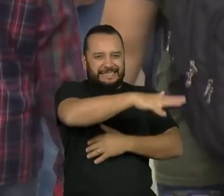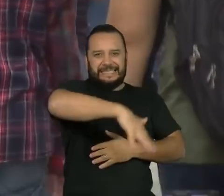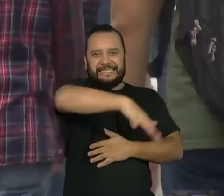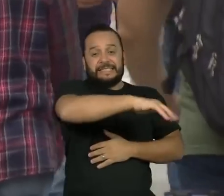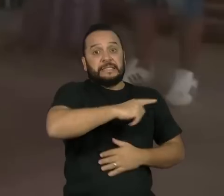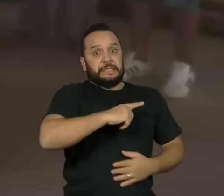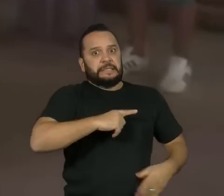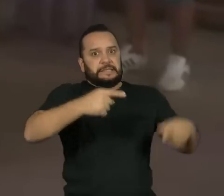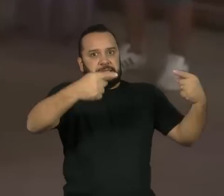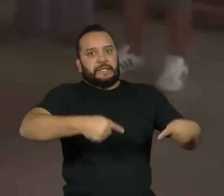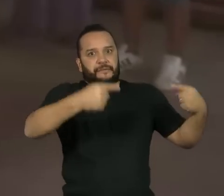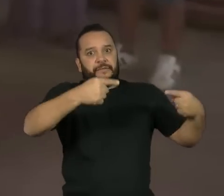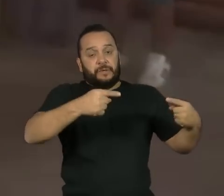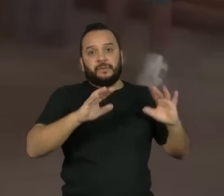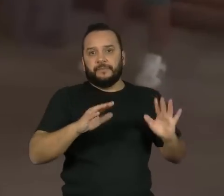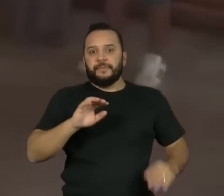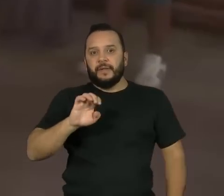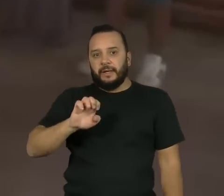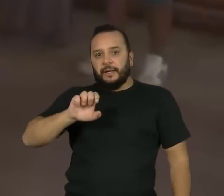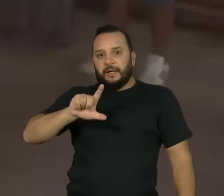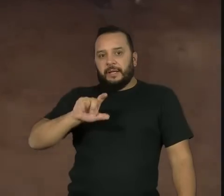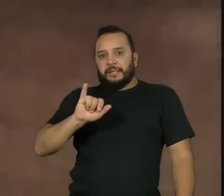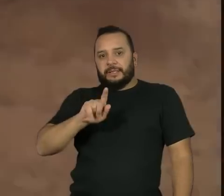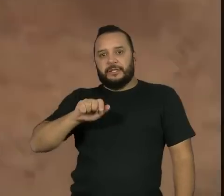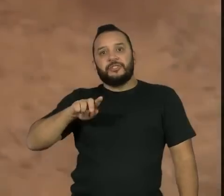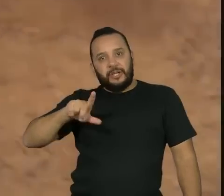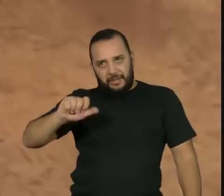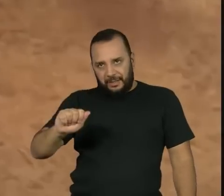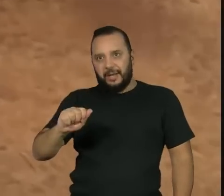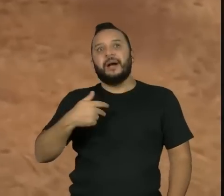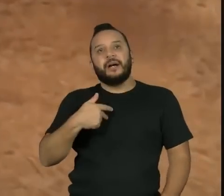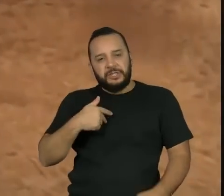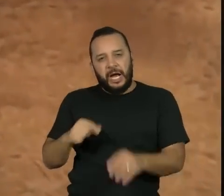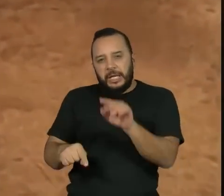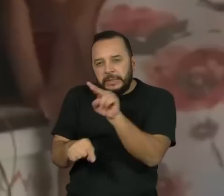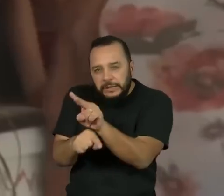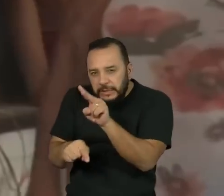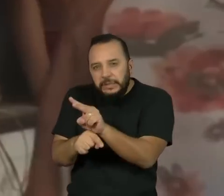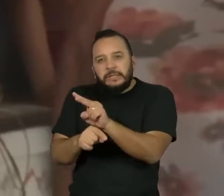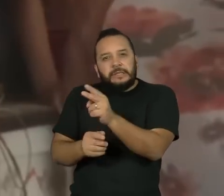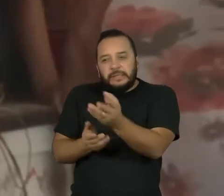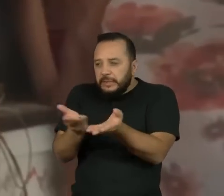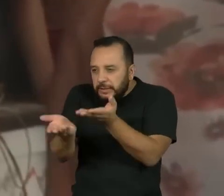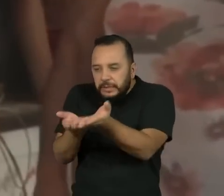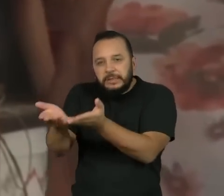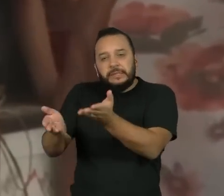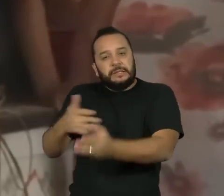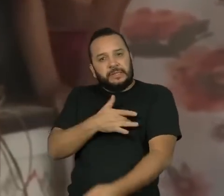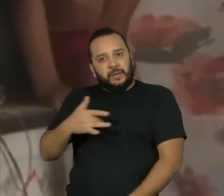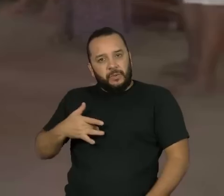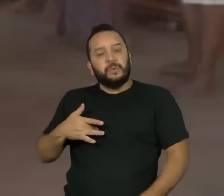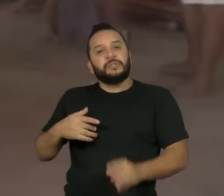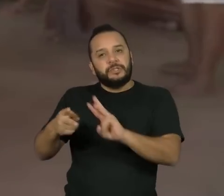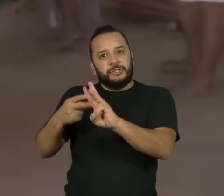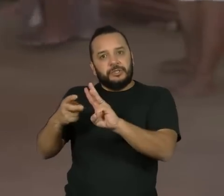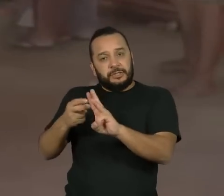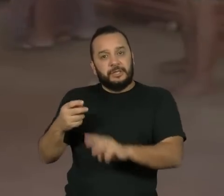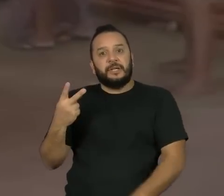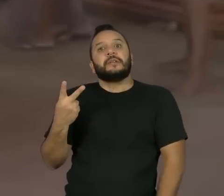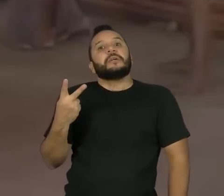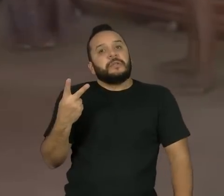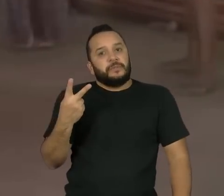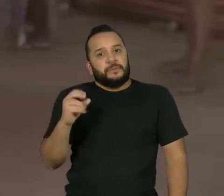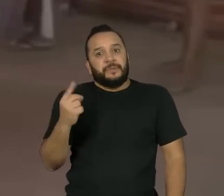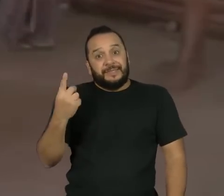sua trajetória, Elisângela teve forte atuação pela saúde indígena. Entre 2017 e 2020, foi uma